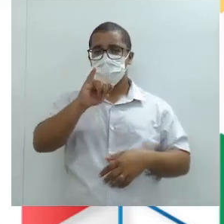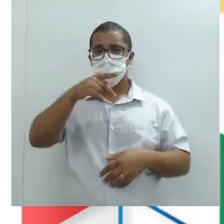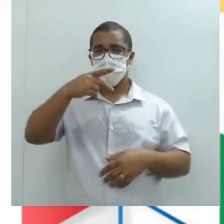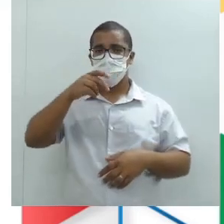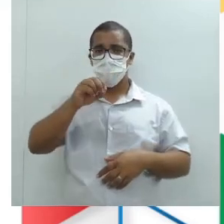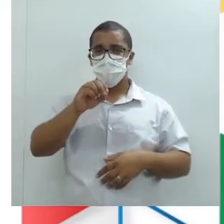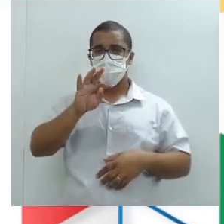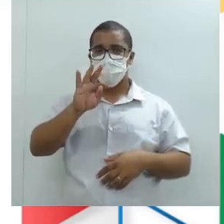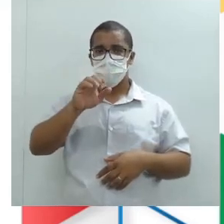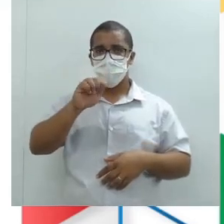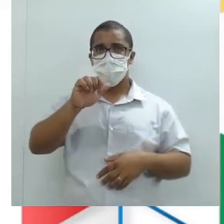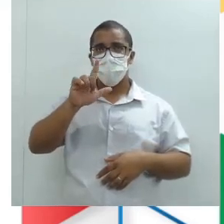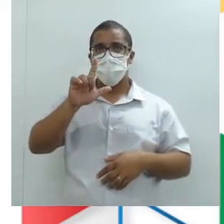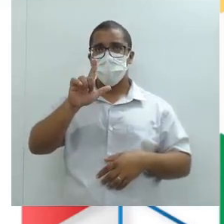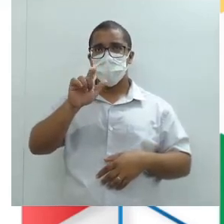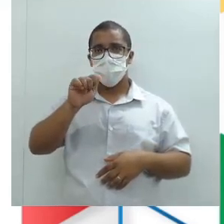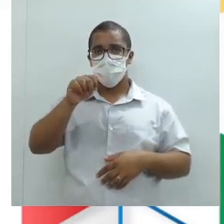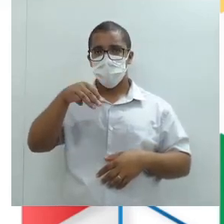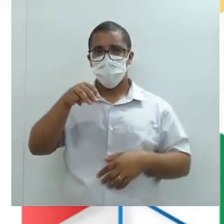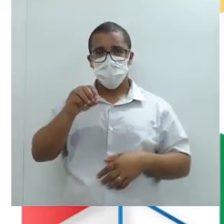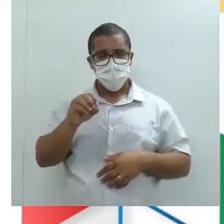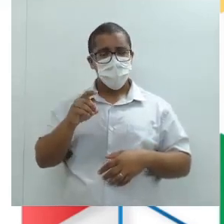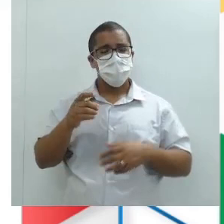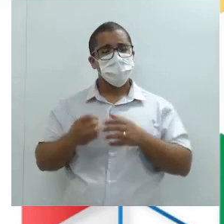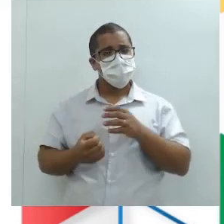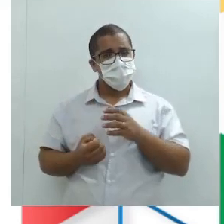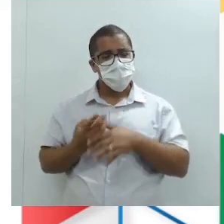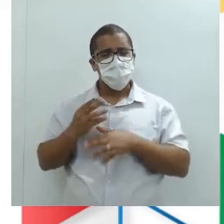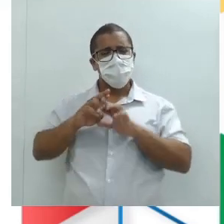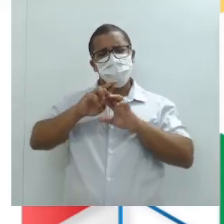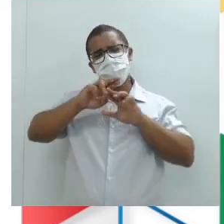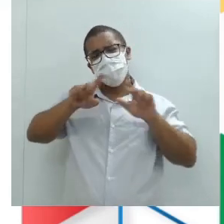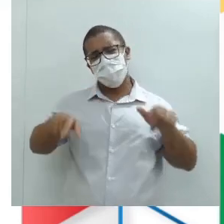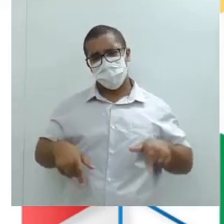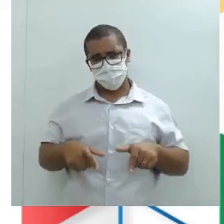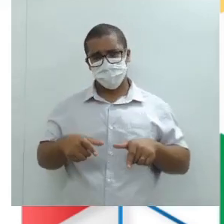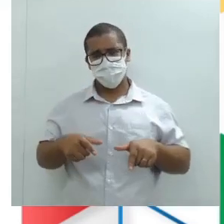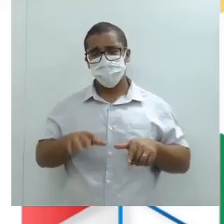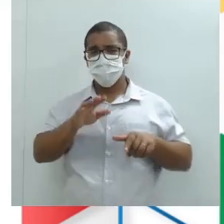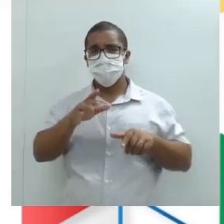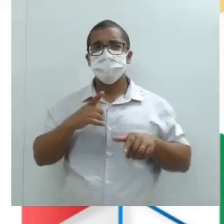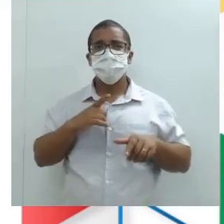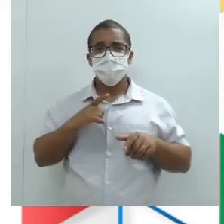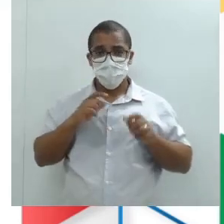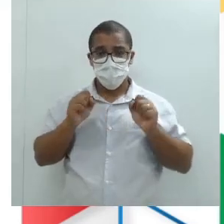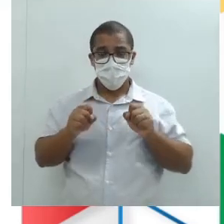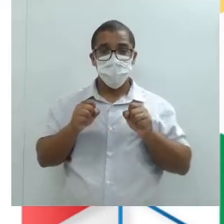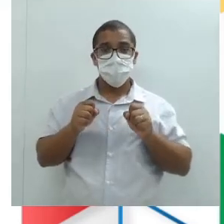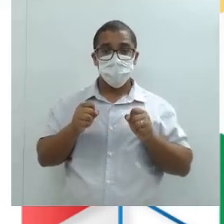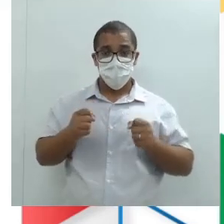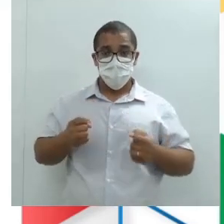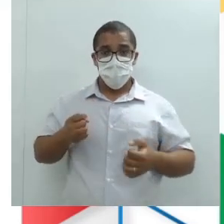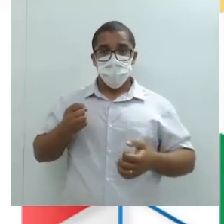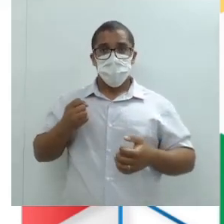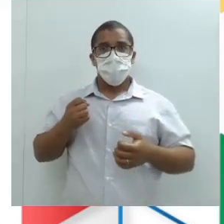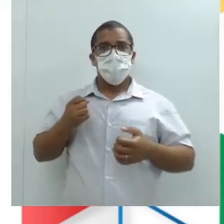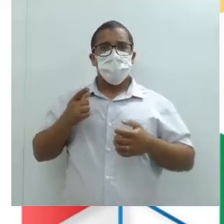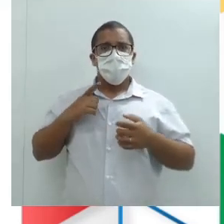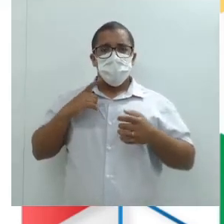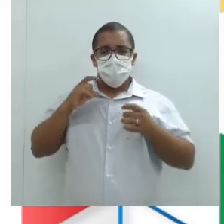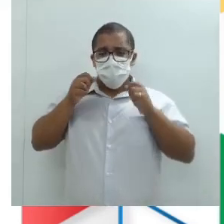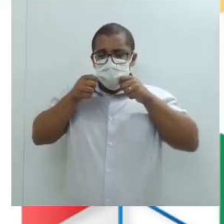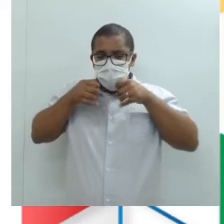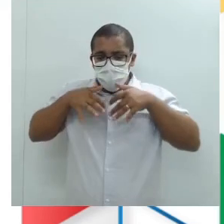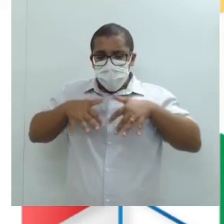que vai produzir diferentes hormônios que atuam estimulando ou inibindo a secreção de